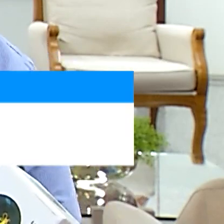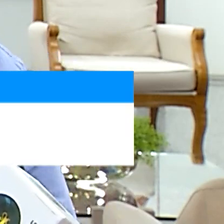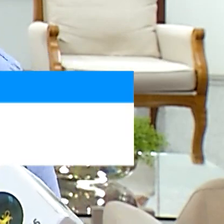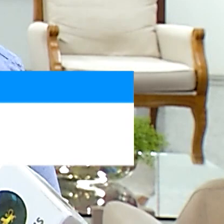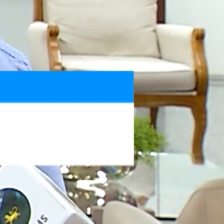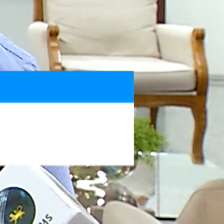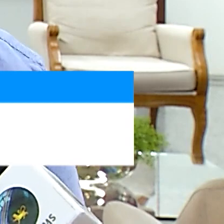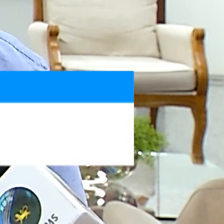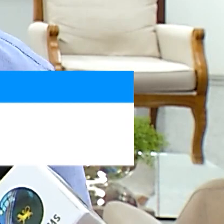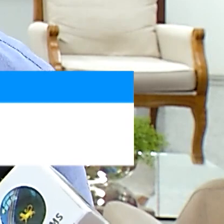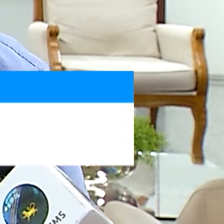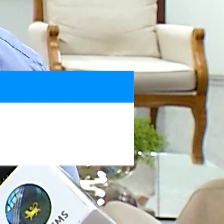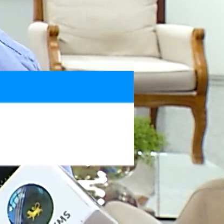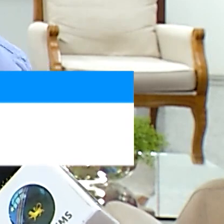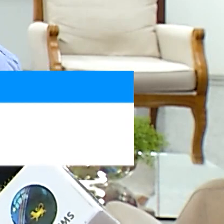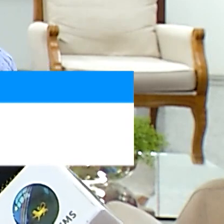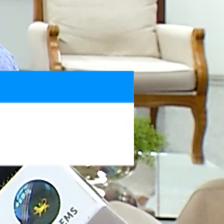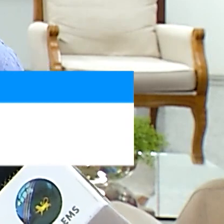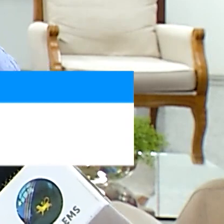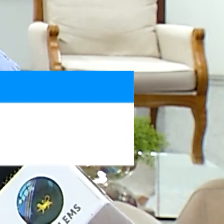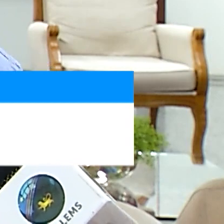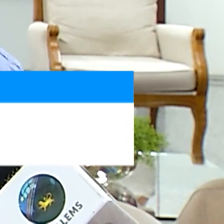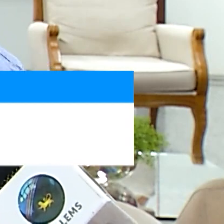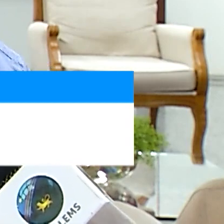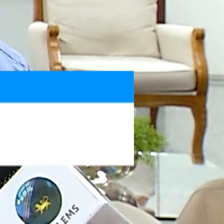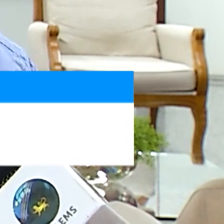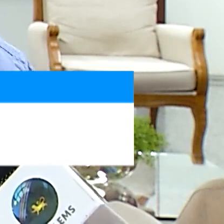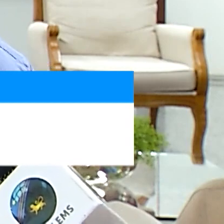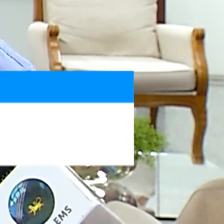nós trabalharemos com aquelas obras